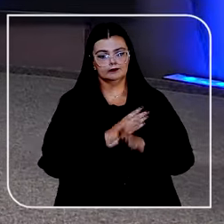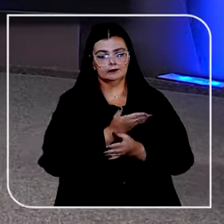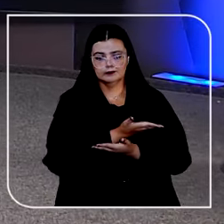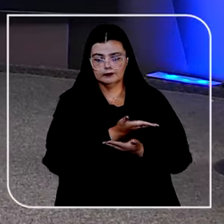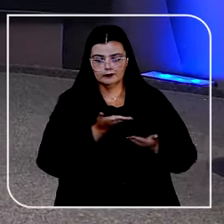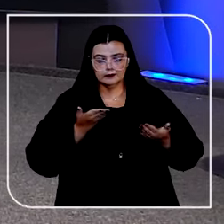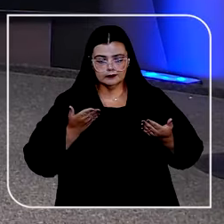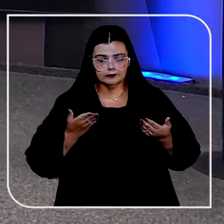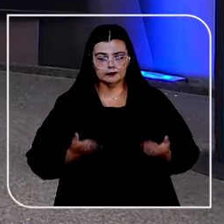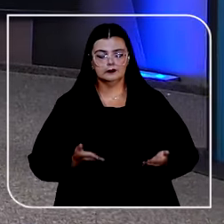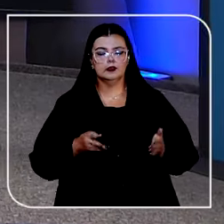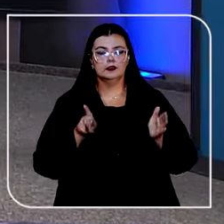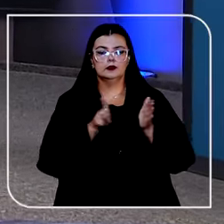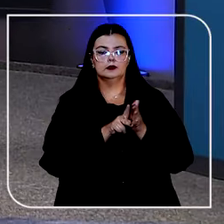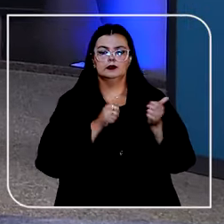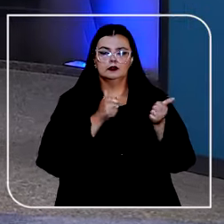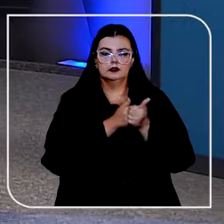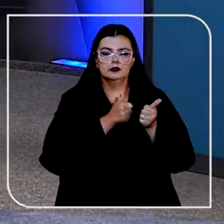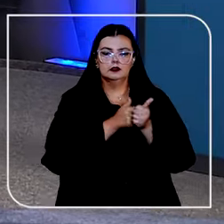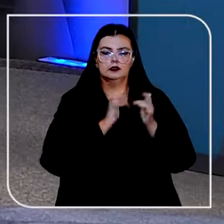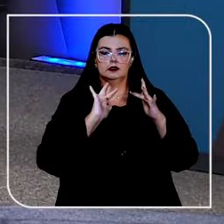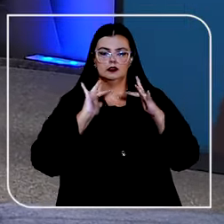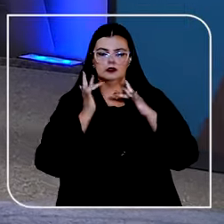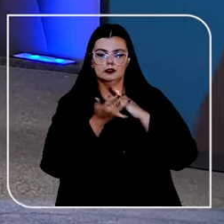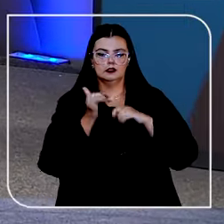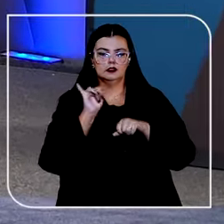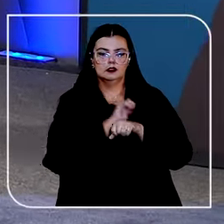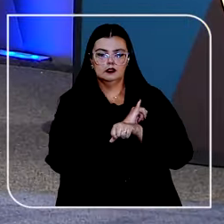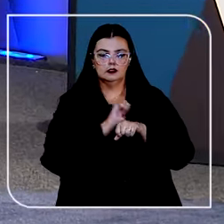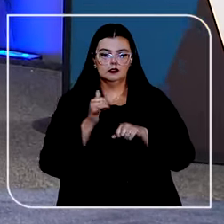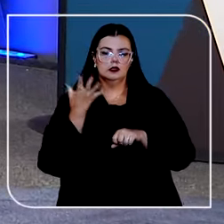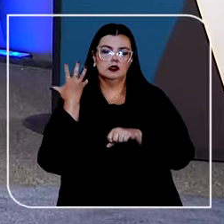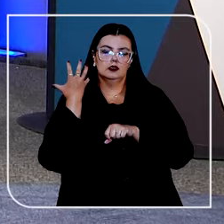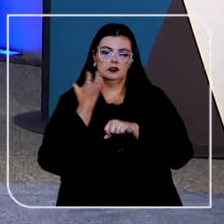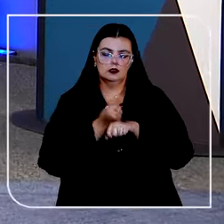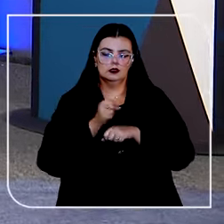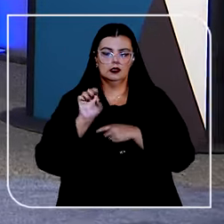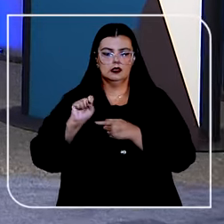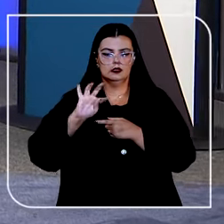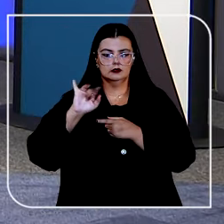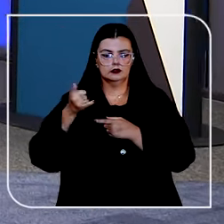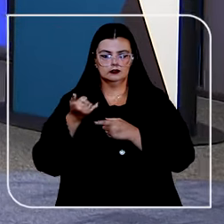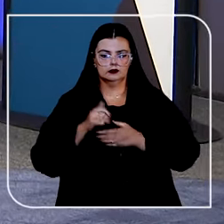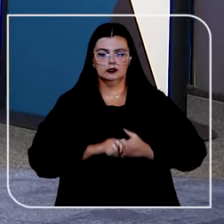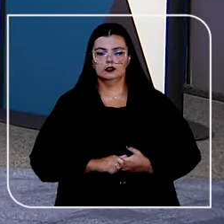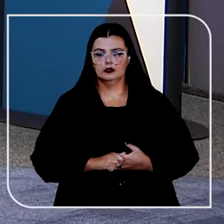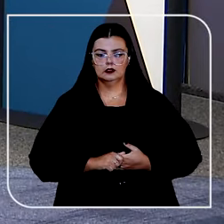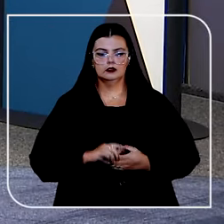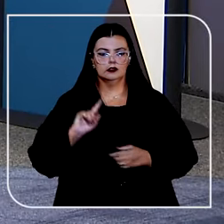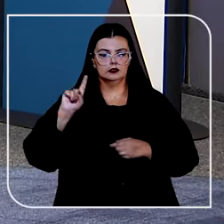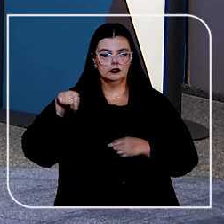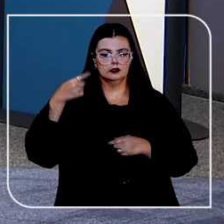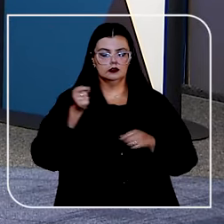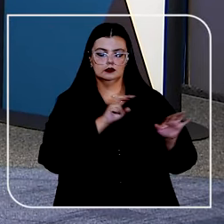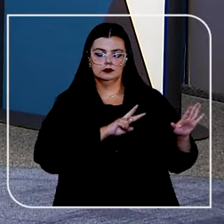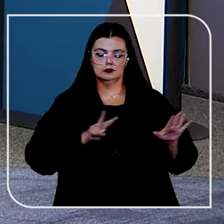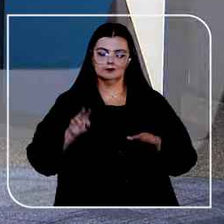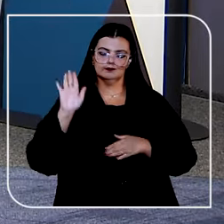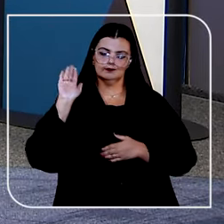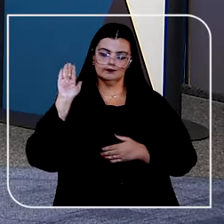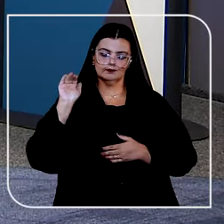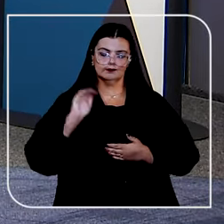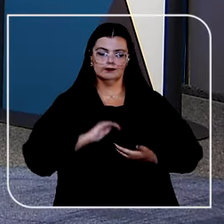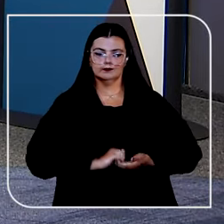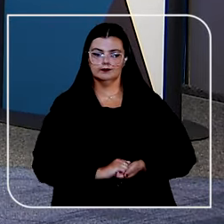aqui Siga a gente nas redes sociais YouTube e podcast do STJ a gente volta semana que vem